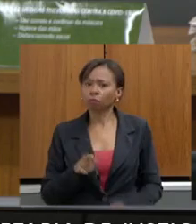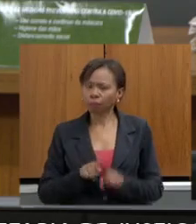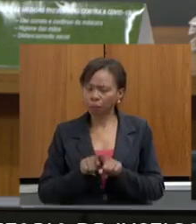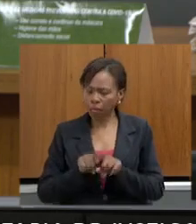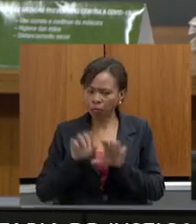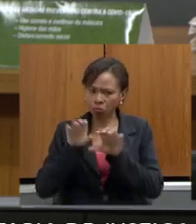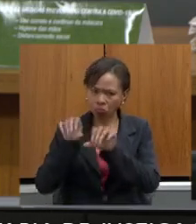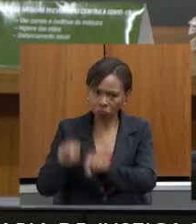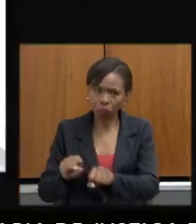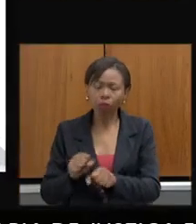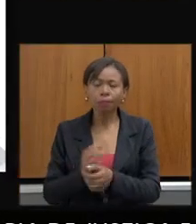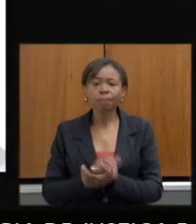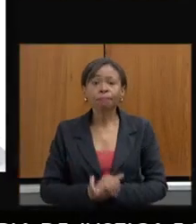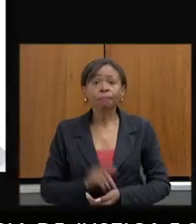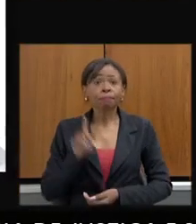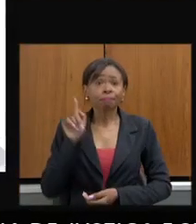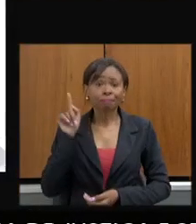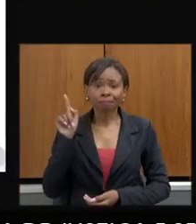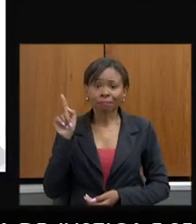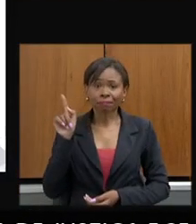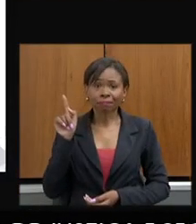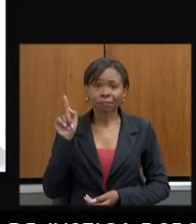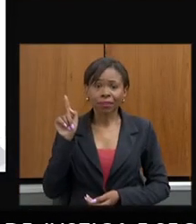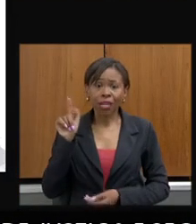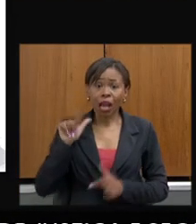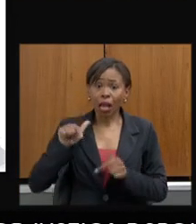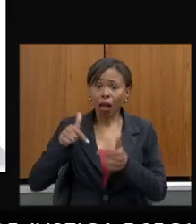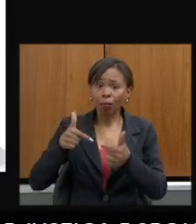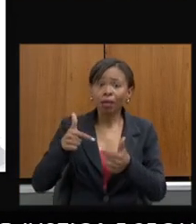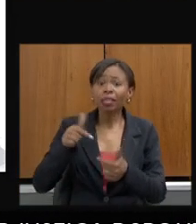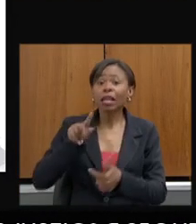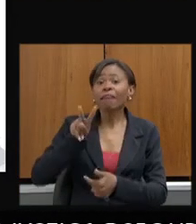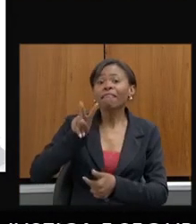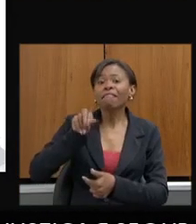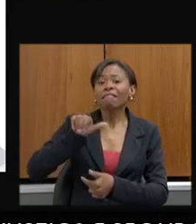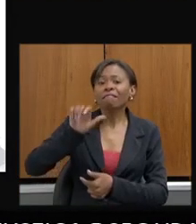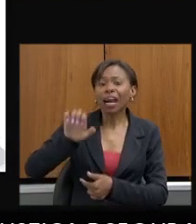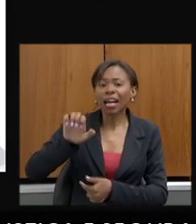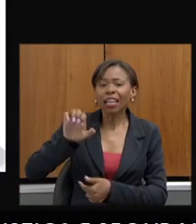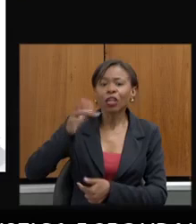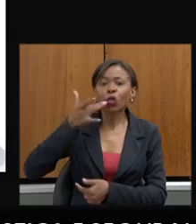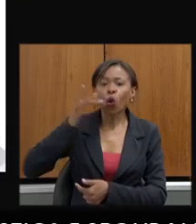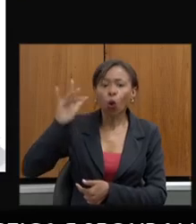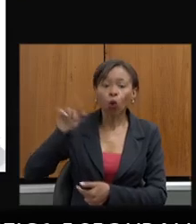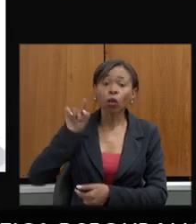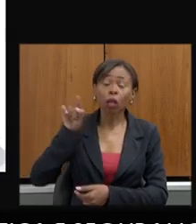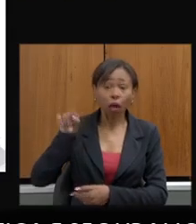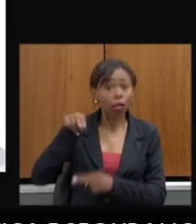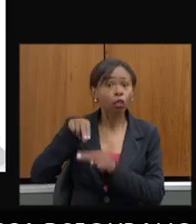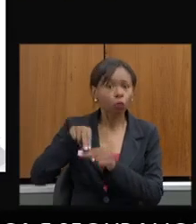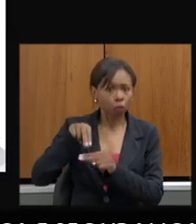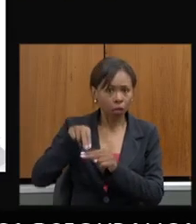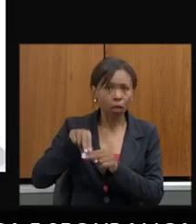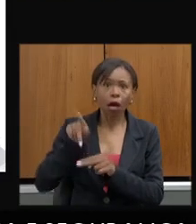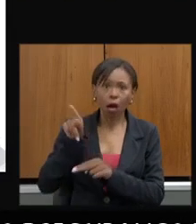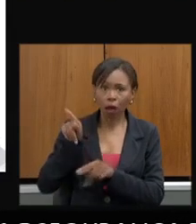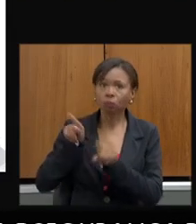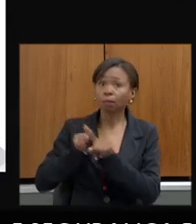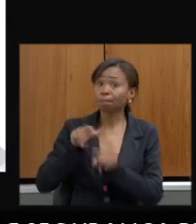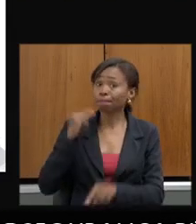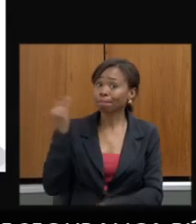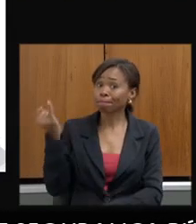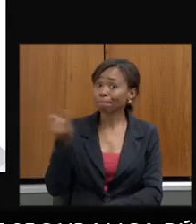também a operação conhecida como Vale do Ouro lá em Uberaba também uma